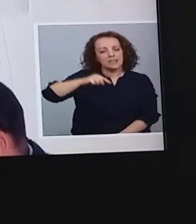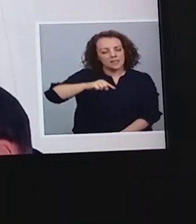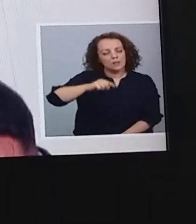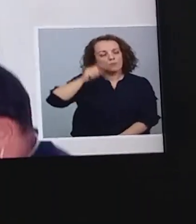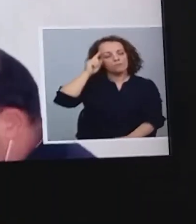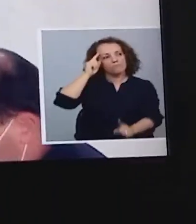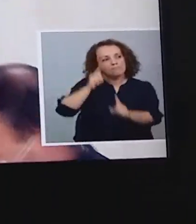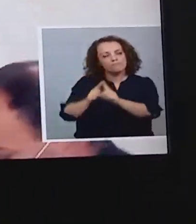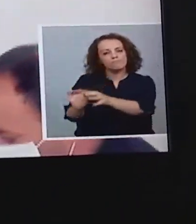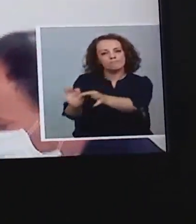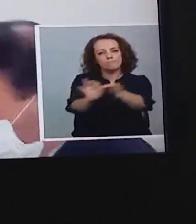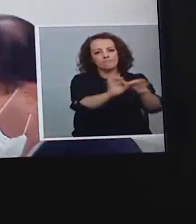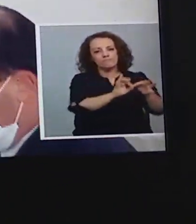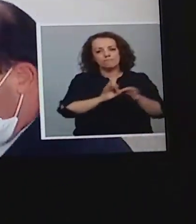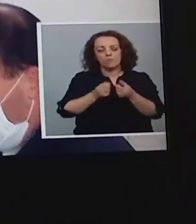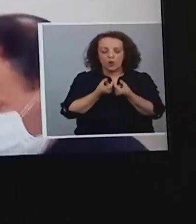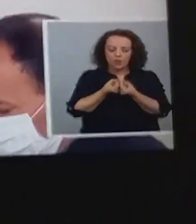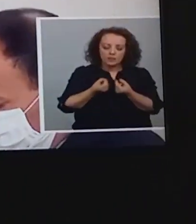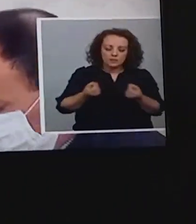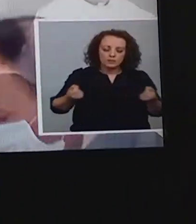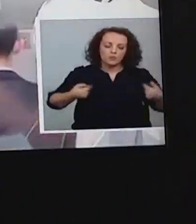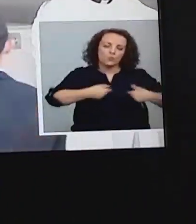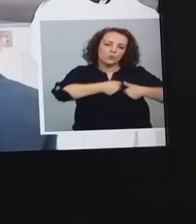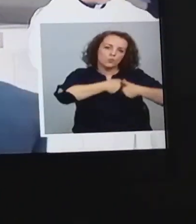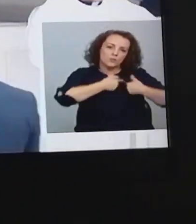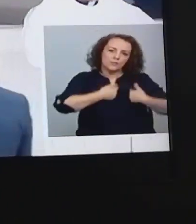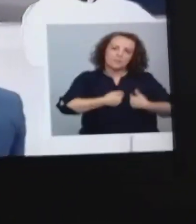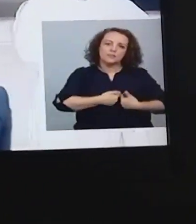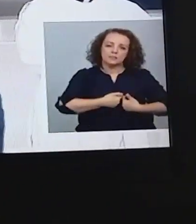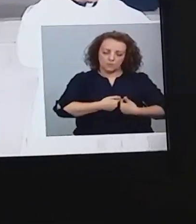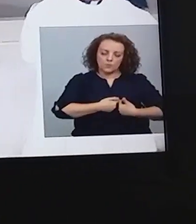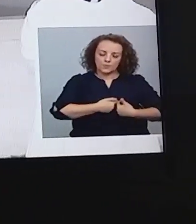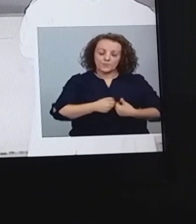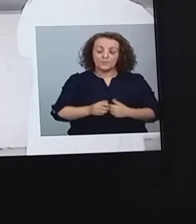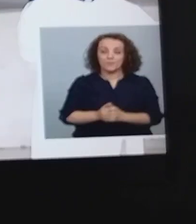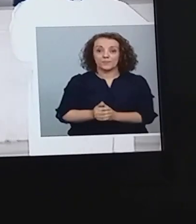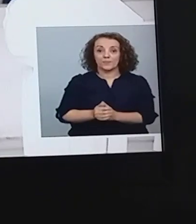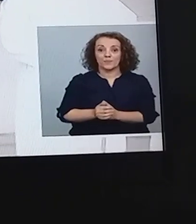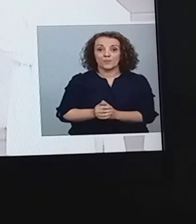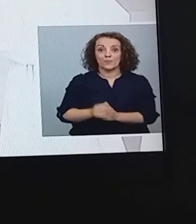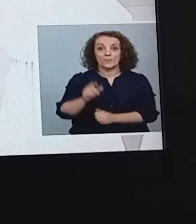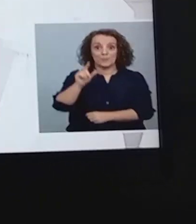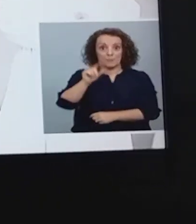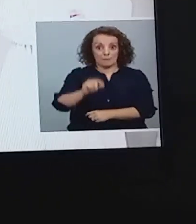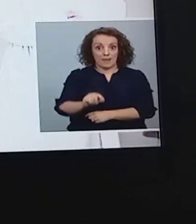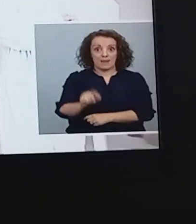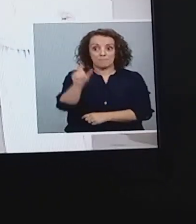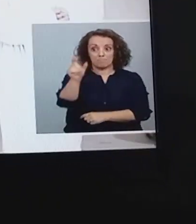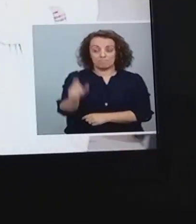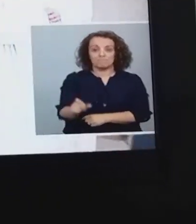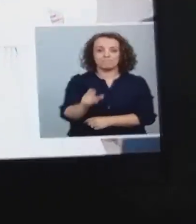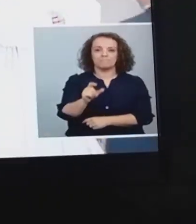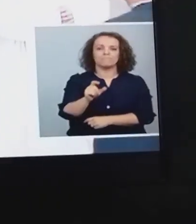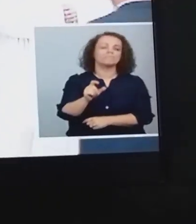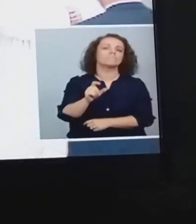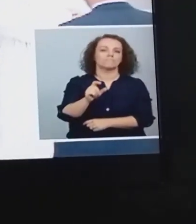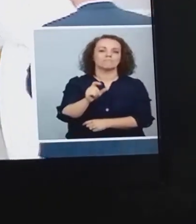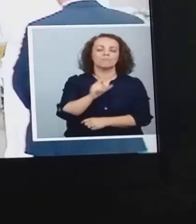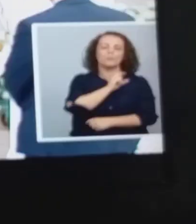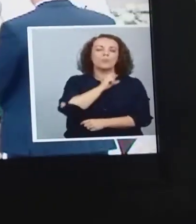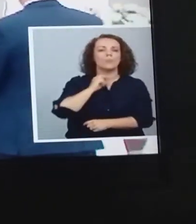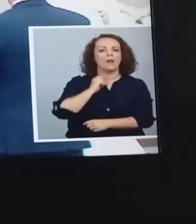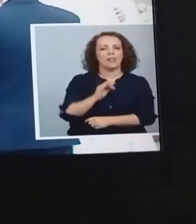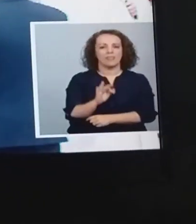pela oração, pelo coração. E recordando as palavras do Padre Francisco, também a mensagem do Papa aos